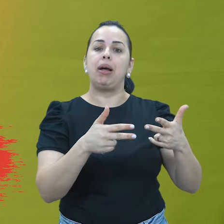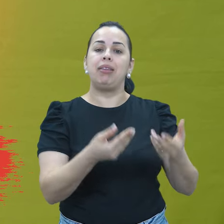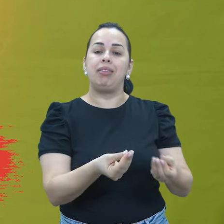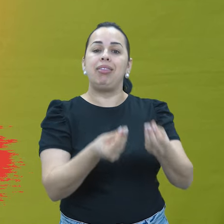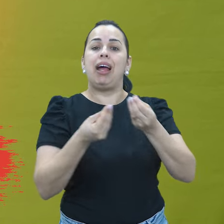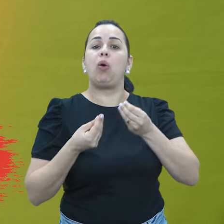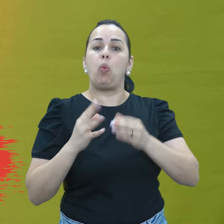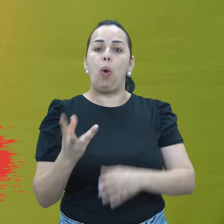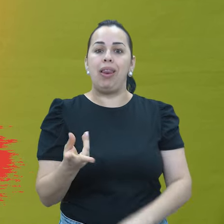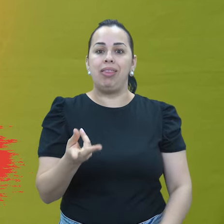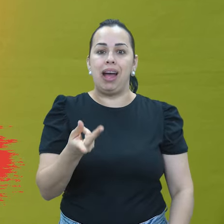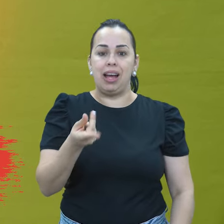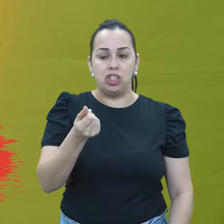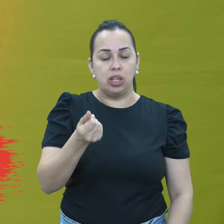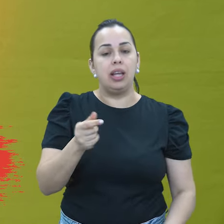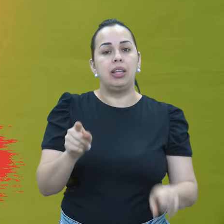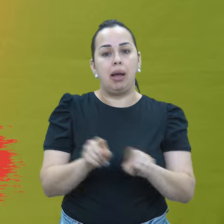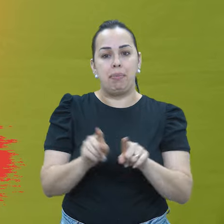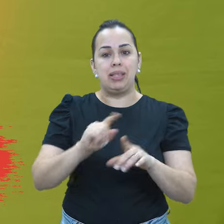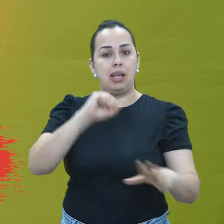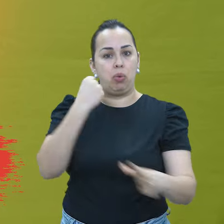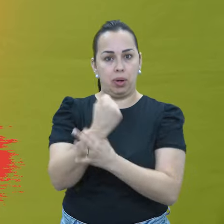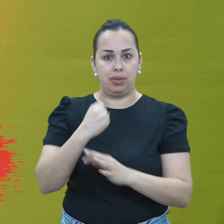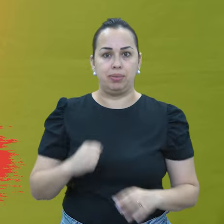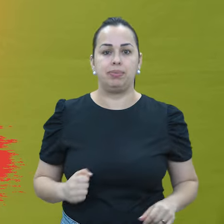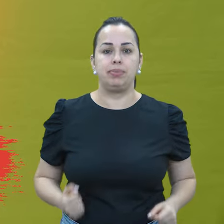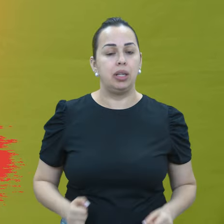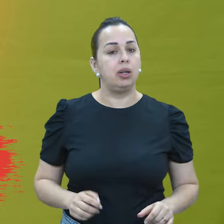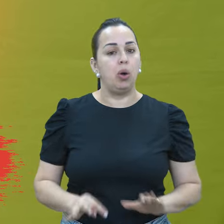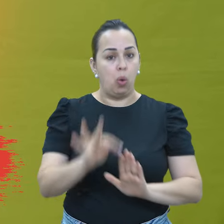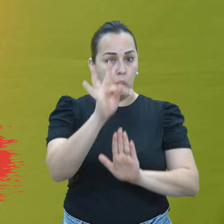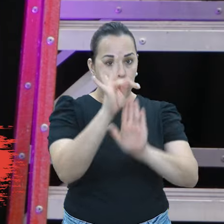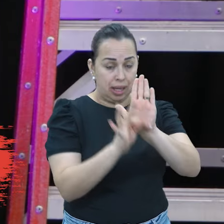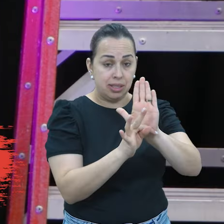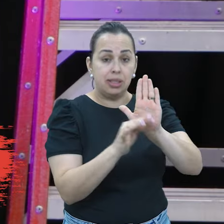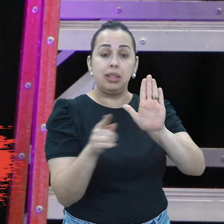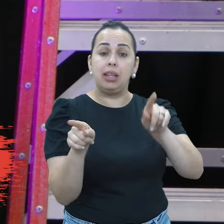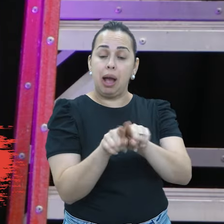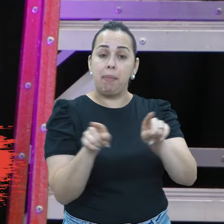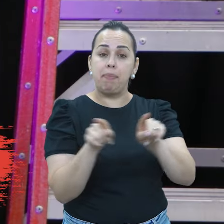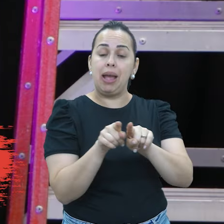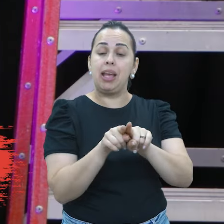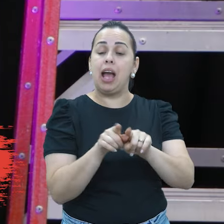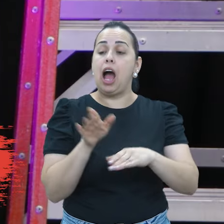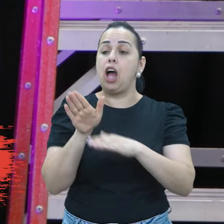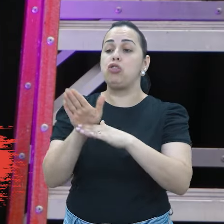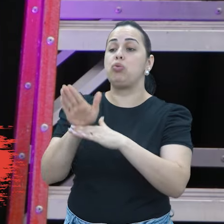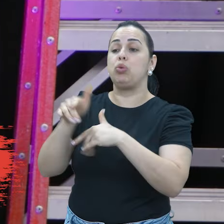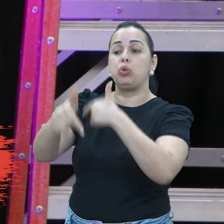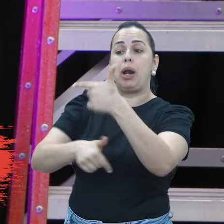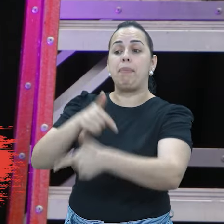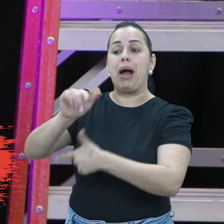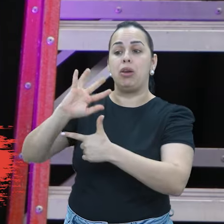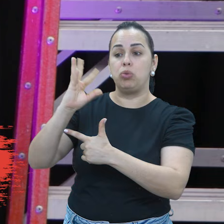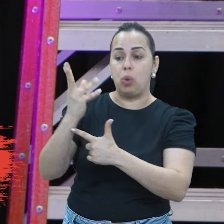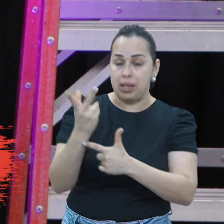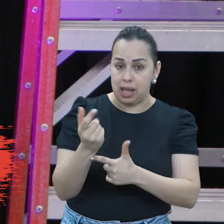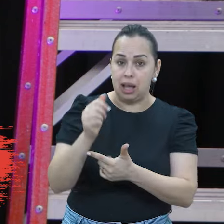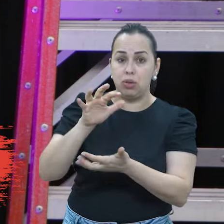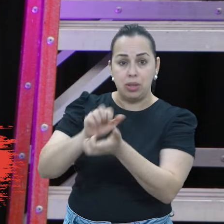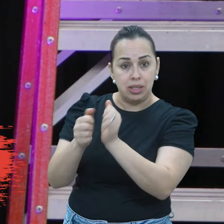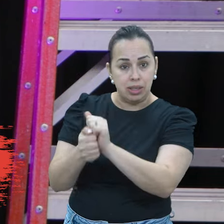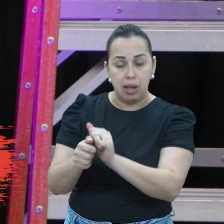outros equipamentos que visem assegurar qualidade e, claro, segurança. O texto também busca beneficiar o trabalho